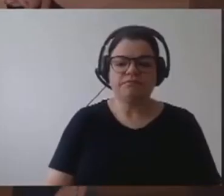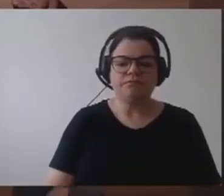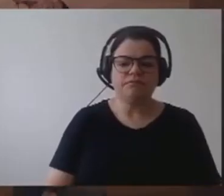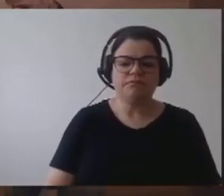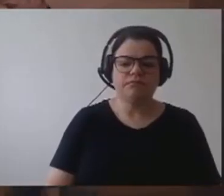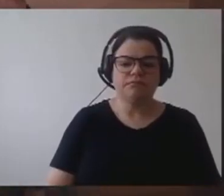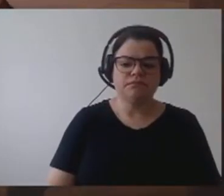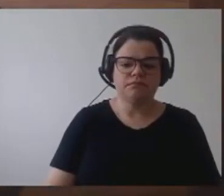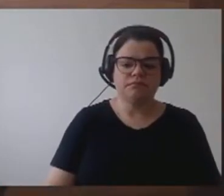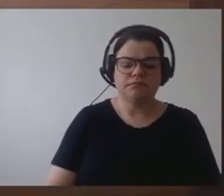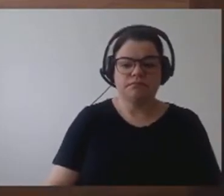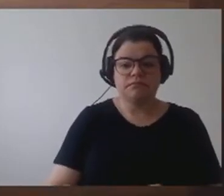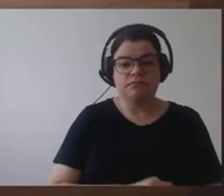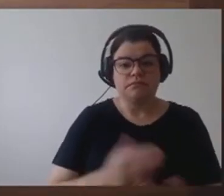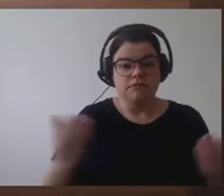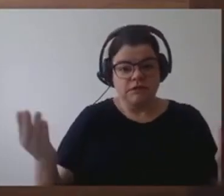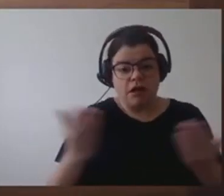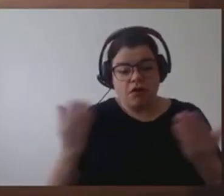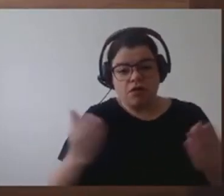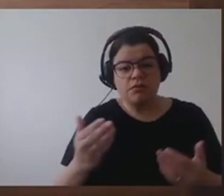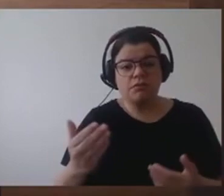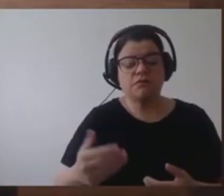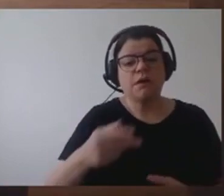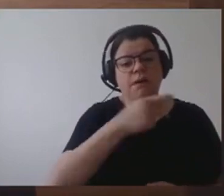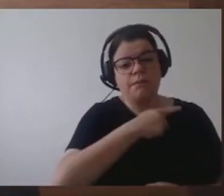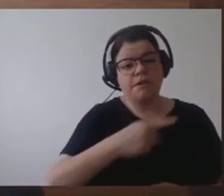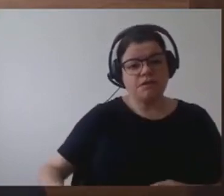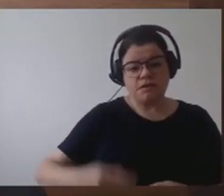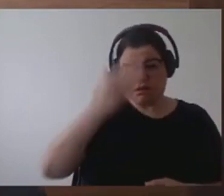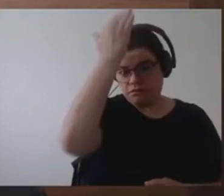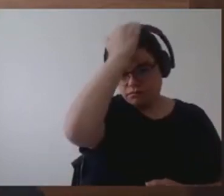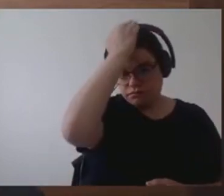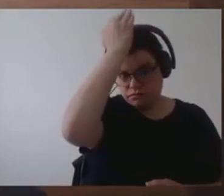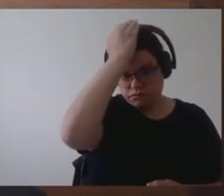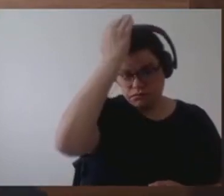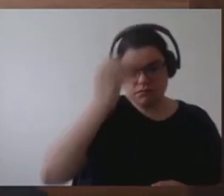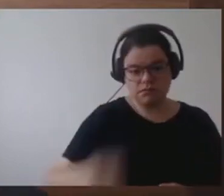no pequeno expediente com a palavra o presidente Marcelo faquinello